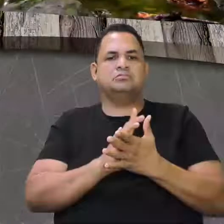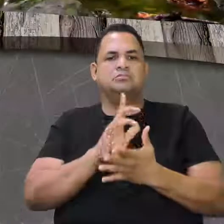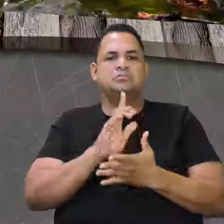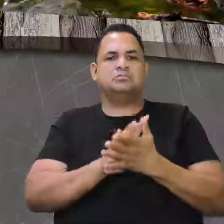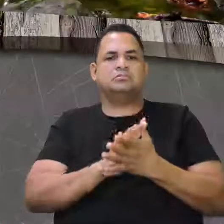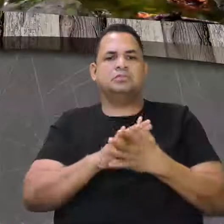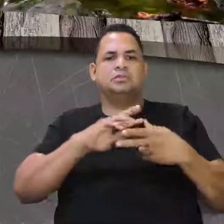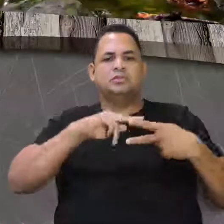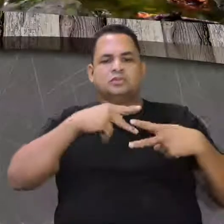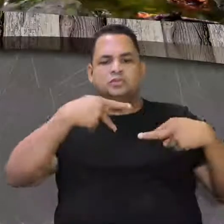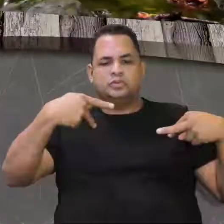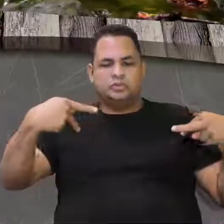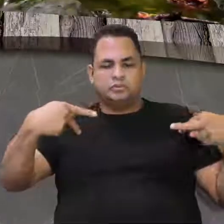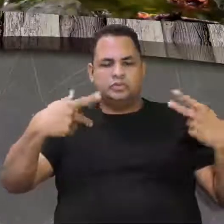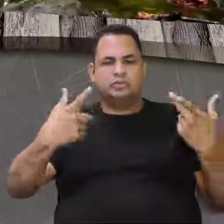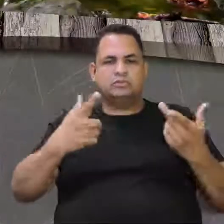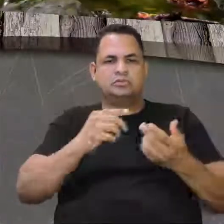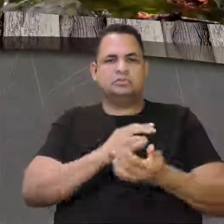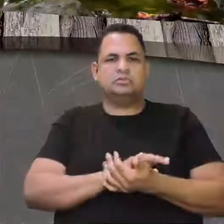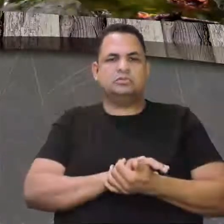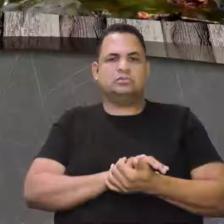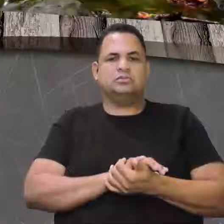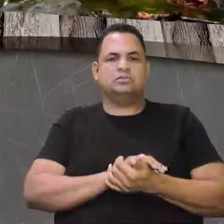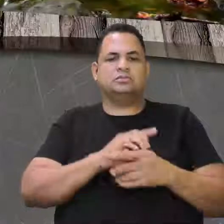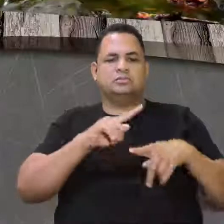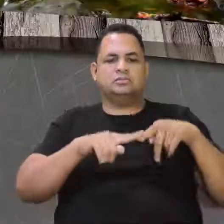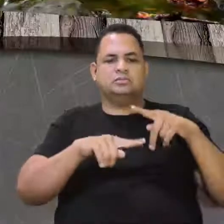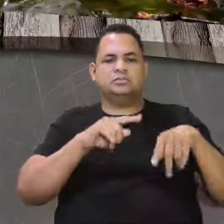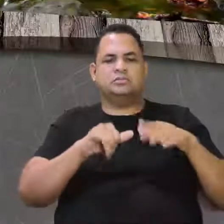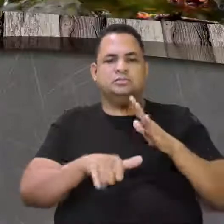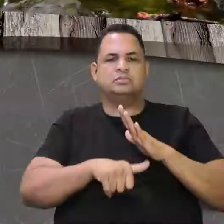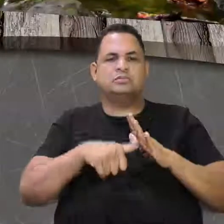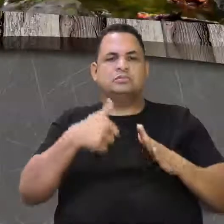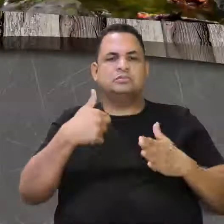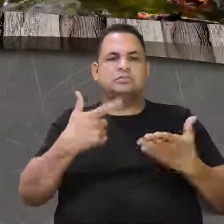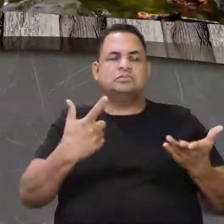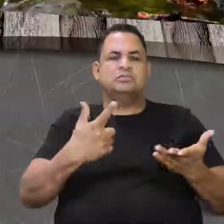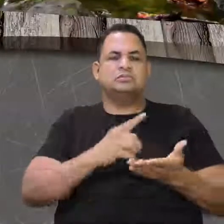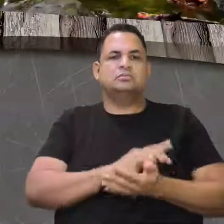genes, levando matéria-prima.